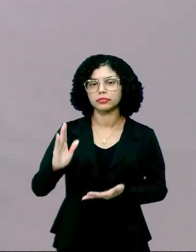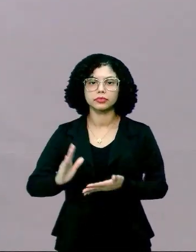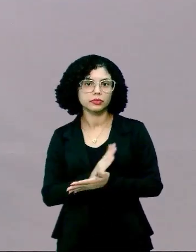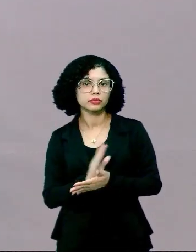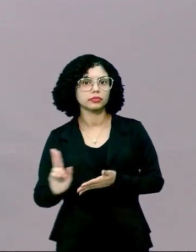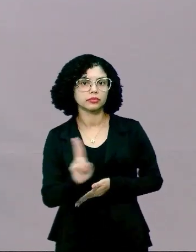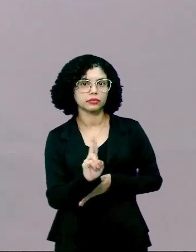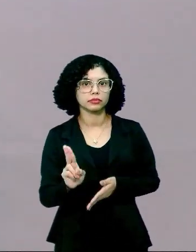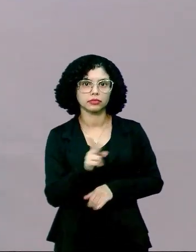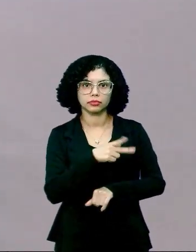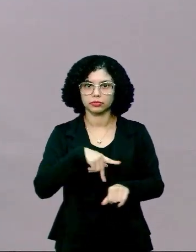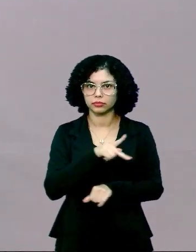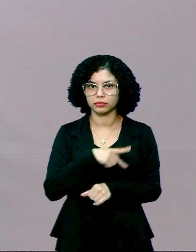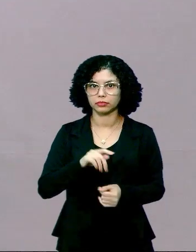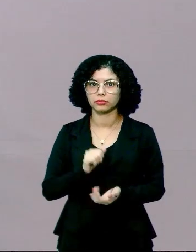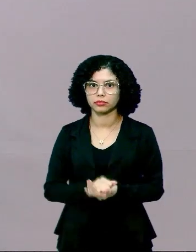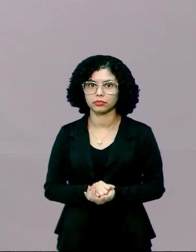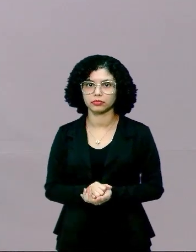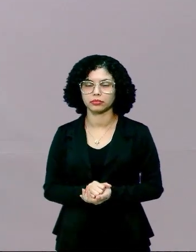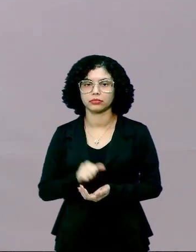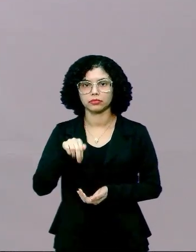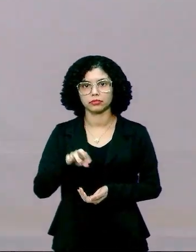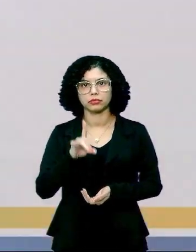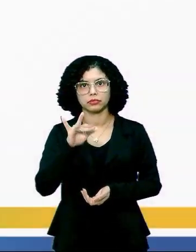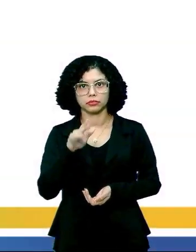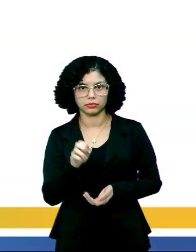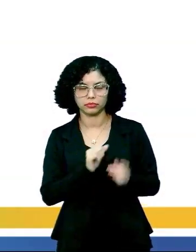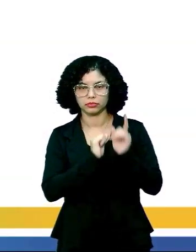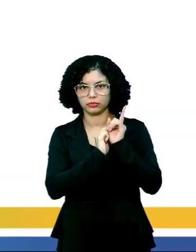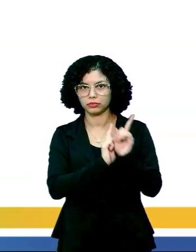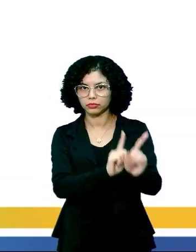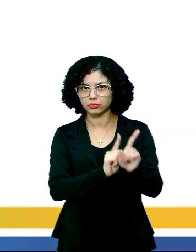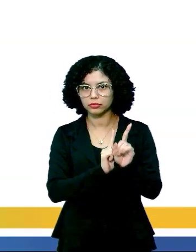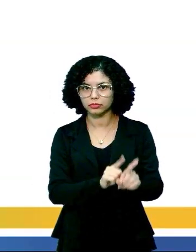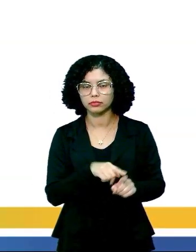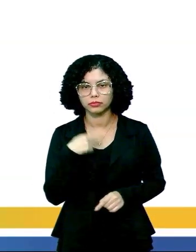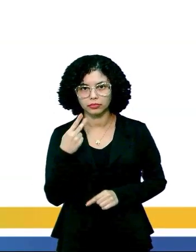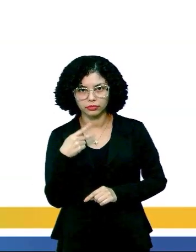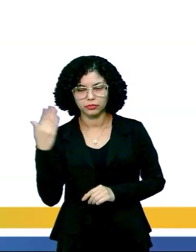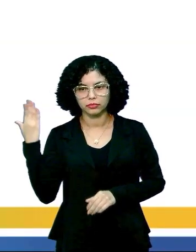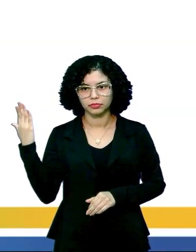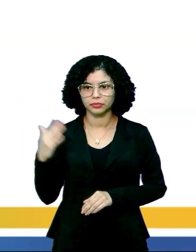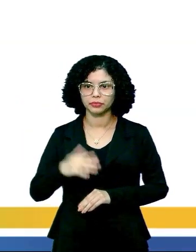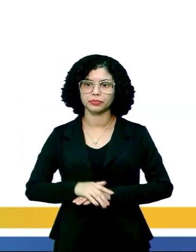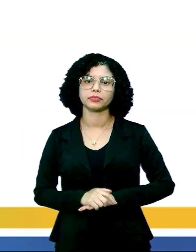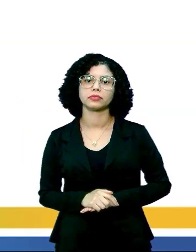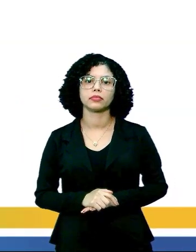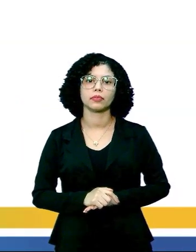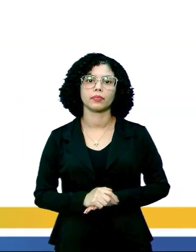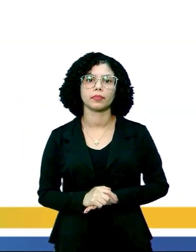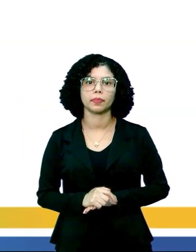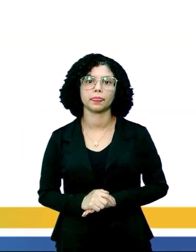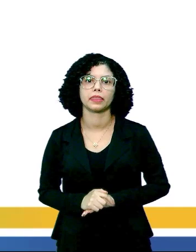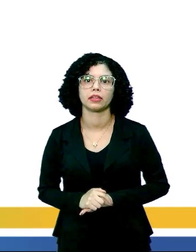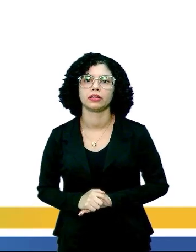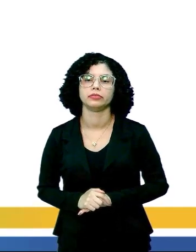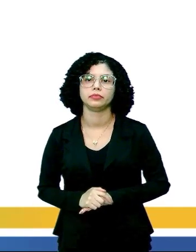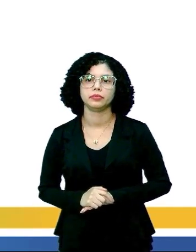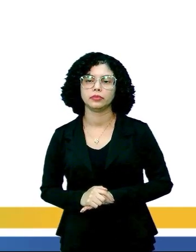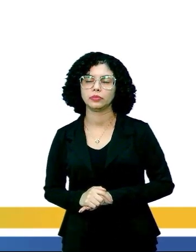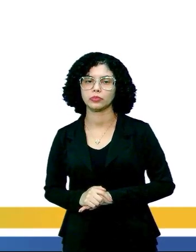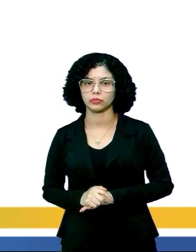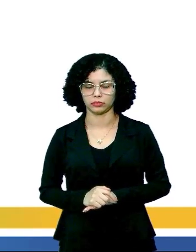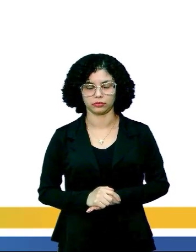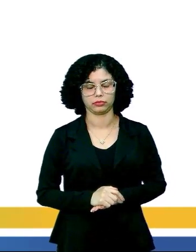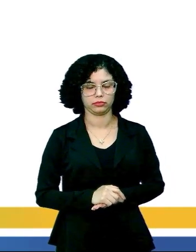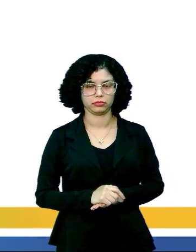os nomes dos países e nacionalidades, ok? Acompanhem aí comigo nos slides. Countries and